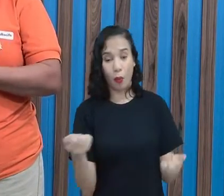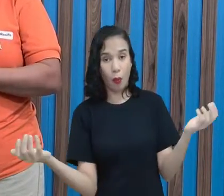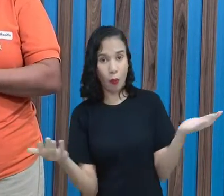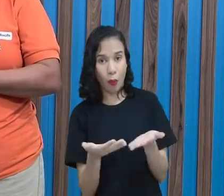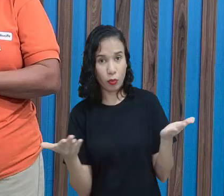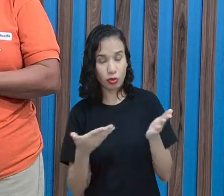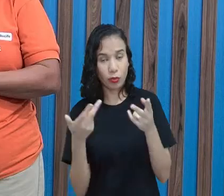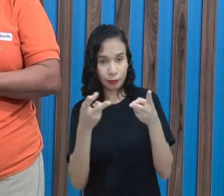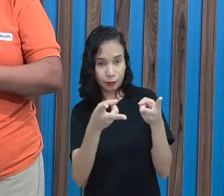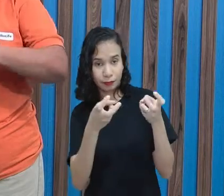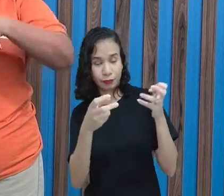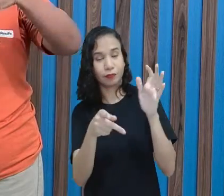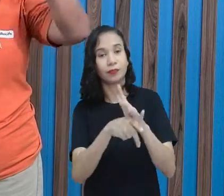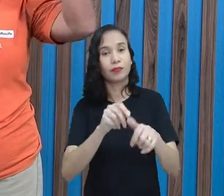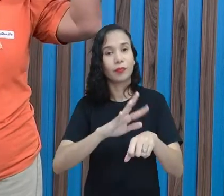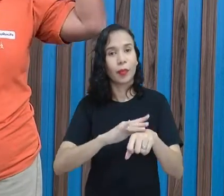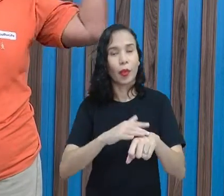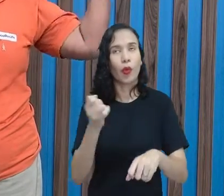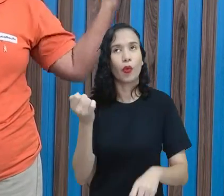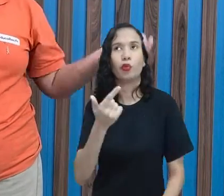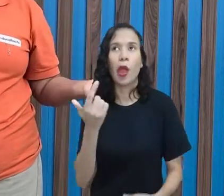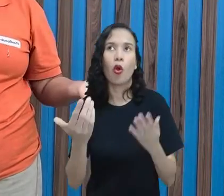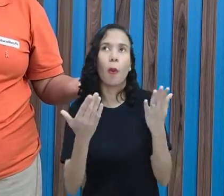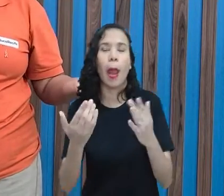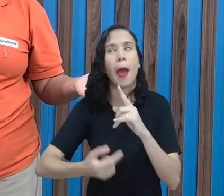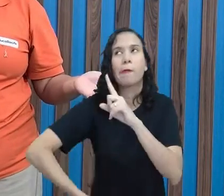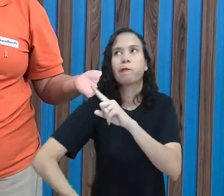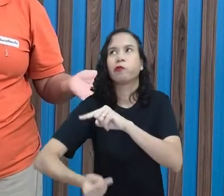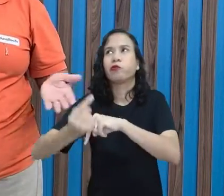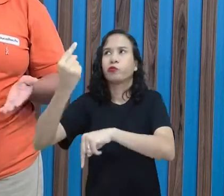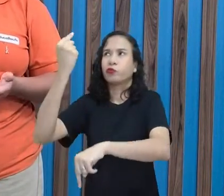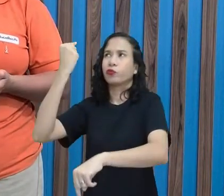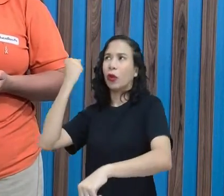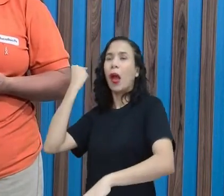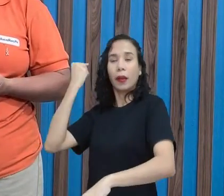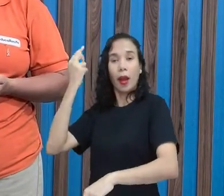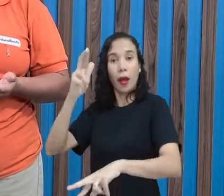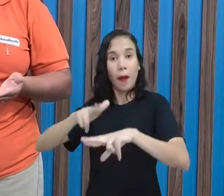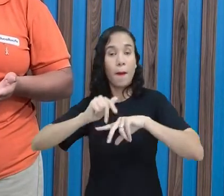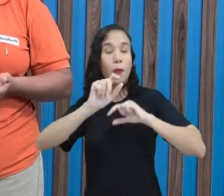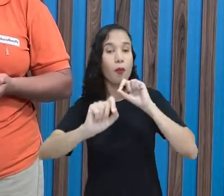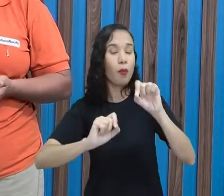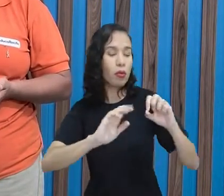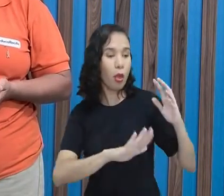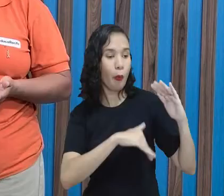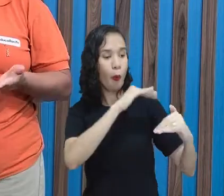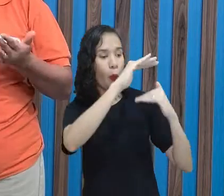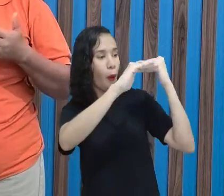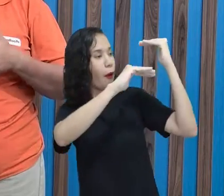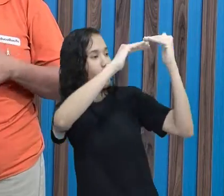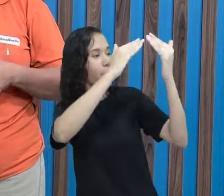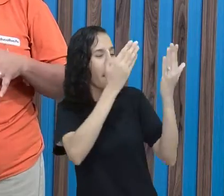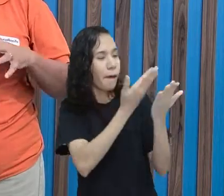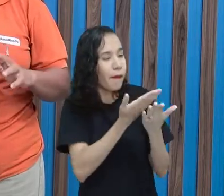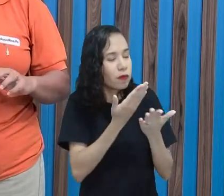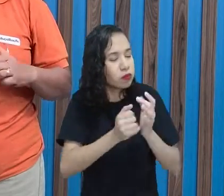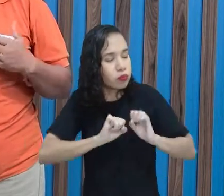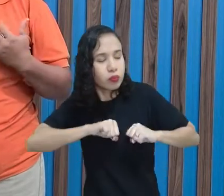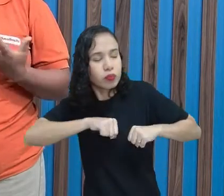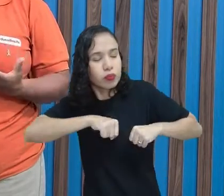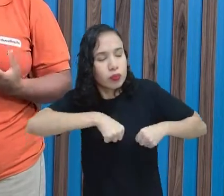para diagnosticar uma doença quanto há algum tempo atrás. Então, o avanço e o estudo faz com